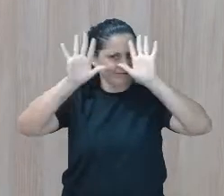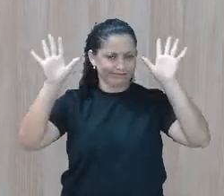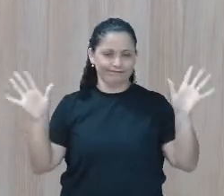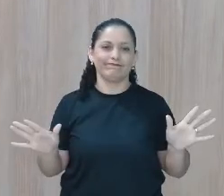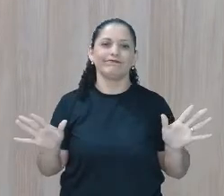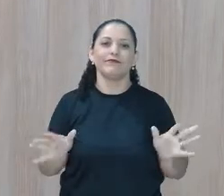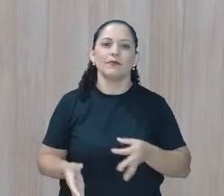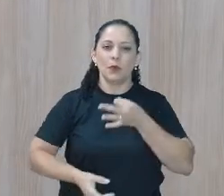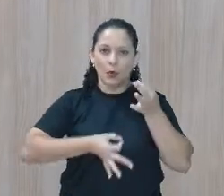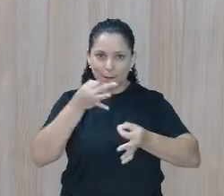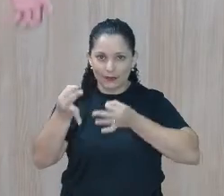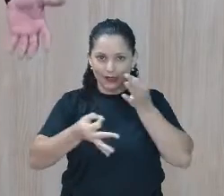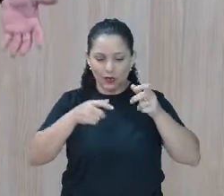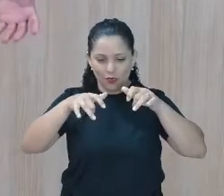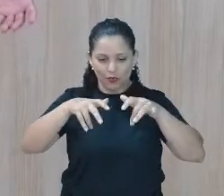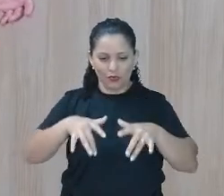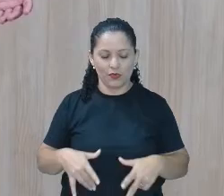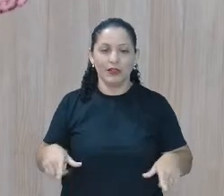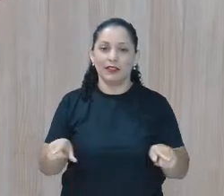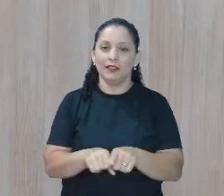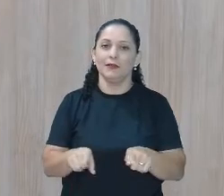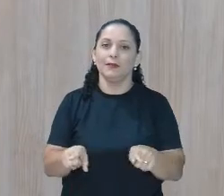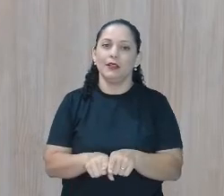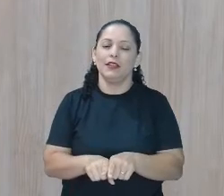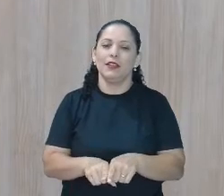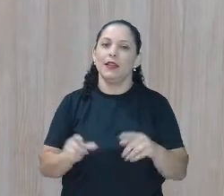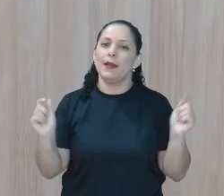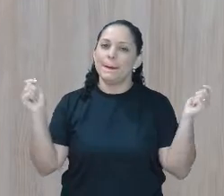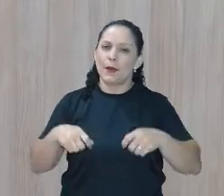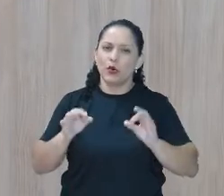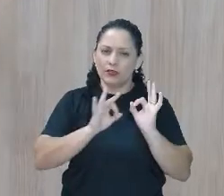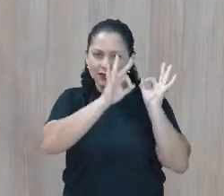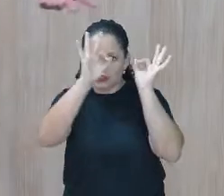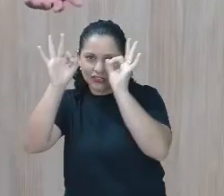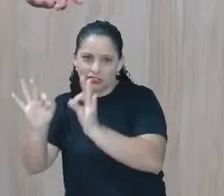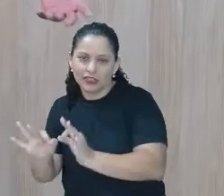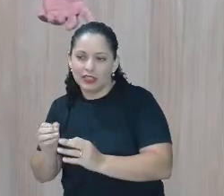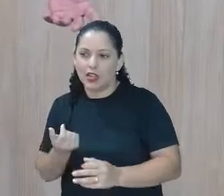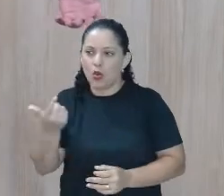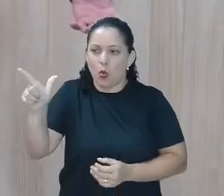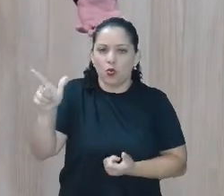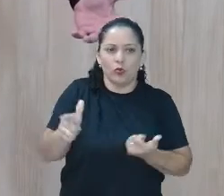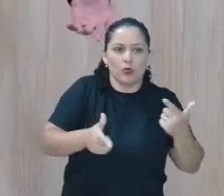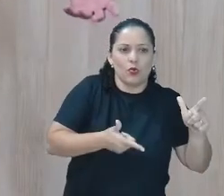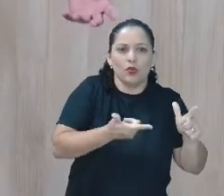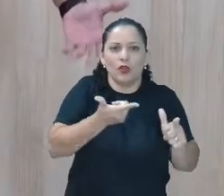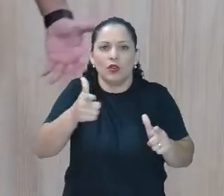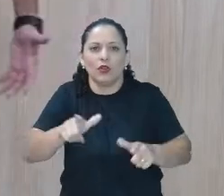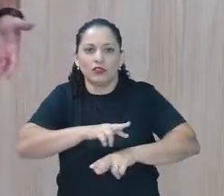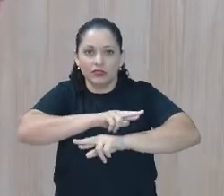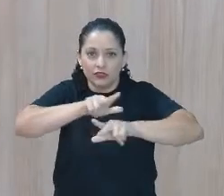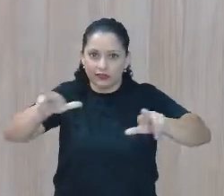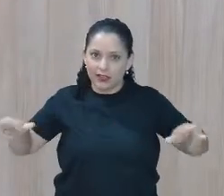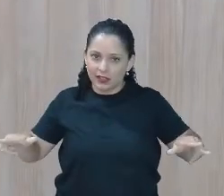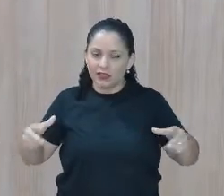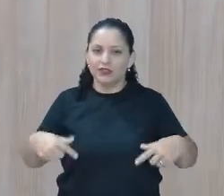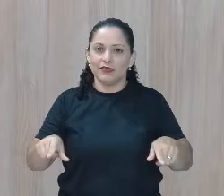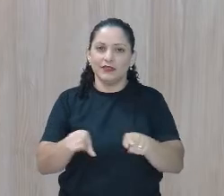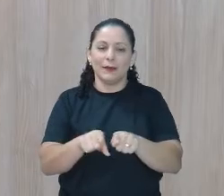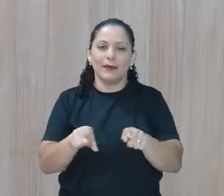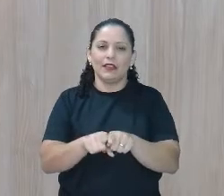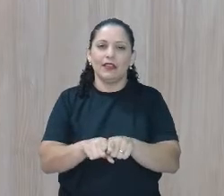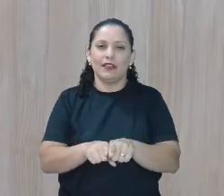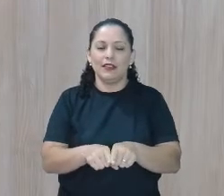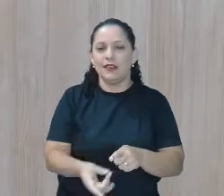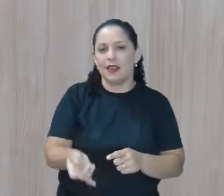comentário do vídeo, certo? Lá também você pode assistir a playlist das outras turmas, tá? Isso mesmo, então a gente está vendo